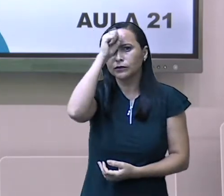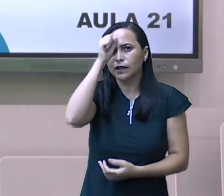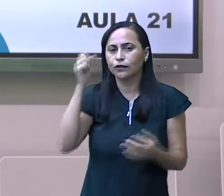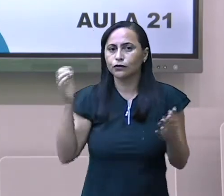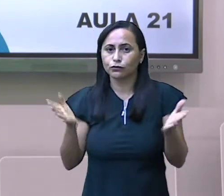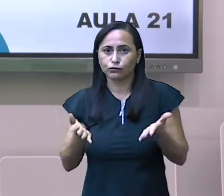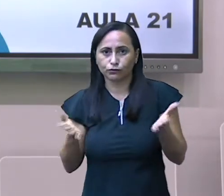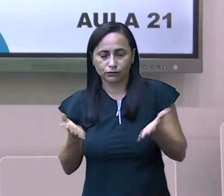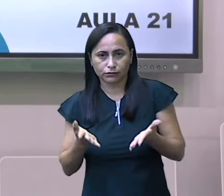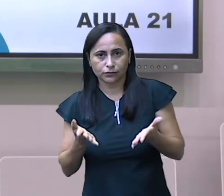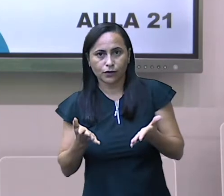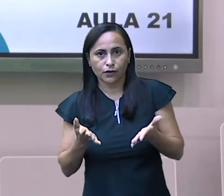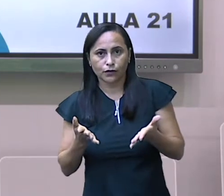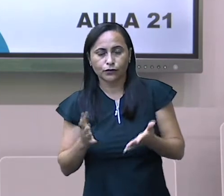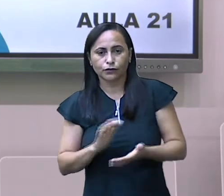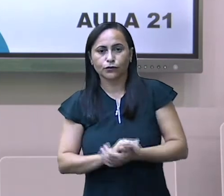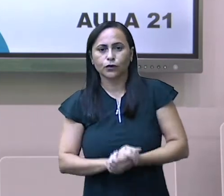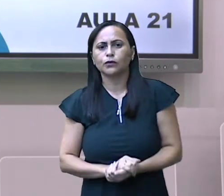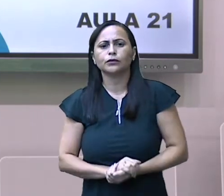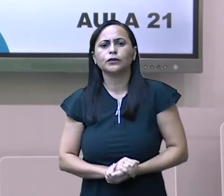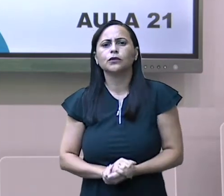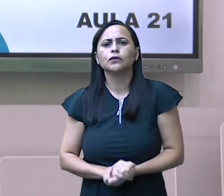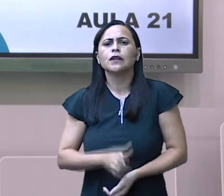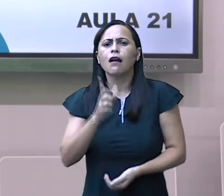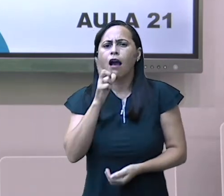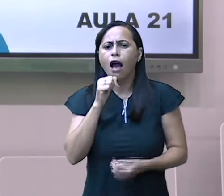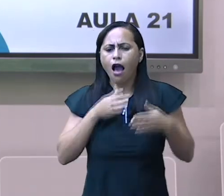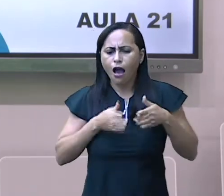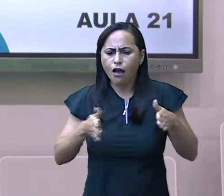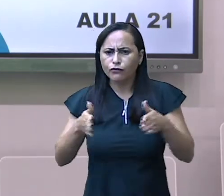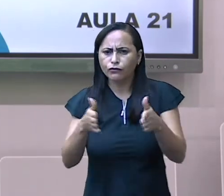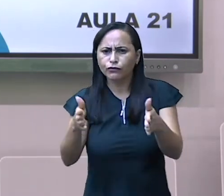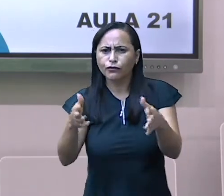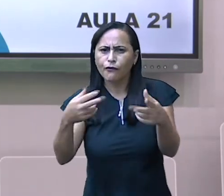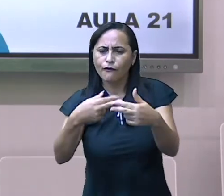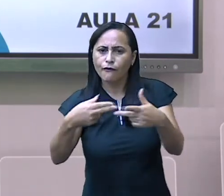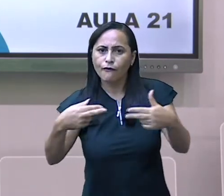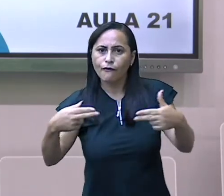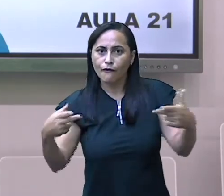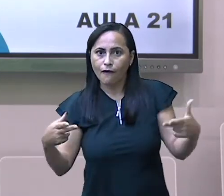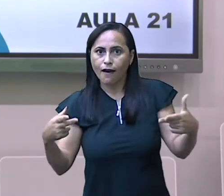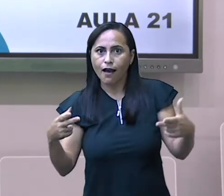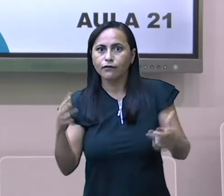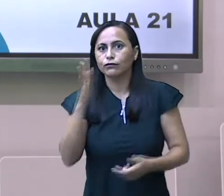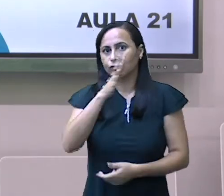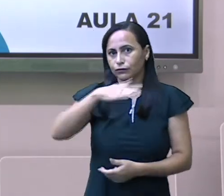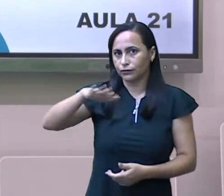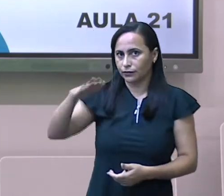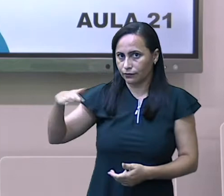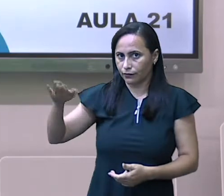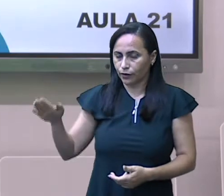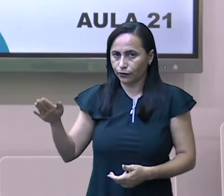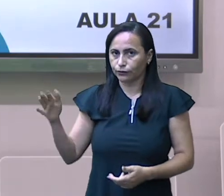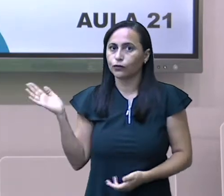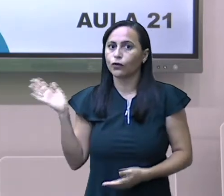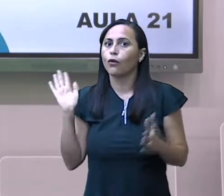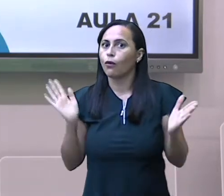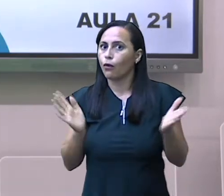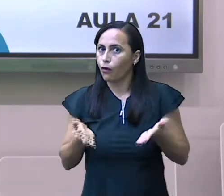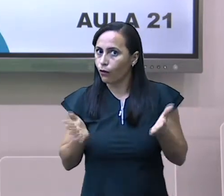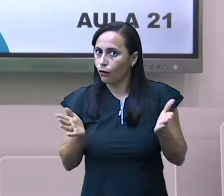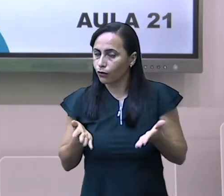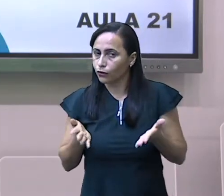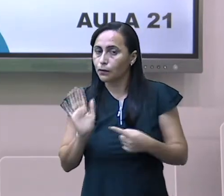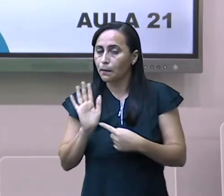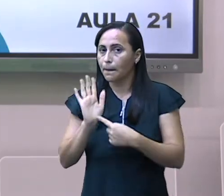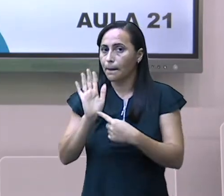foi isso mesmo? A hidrografia nós falamos sobre os rios. Então hoje nós vamos dar sequência sobre o relevo.